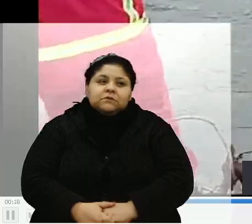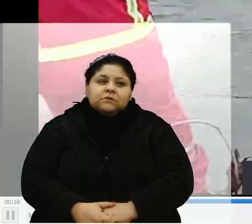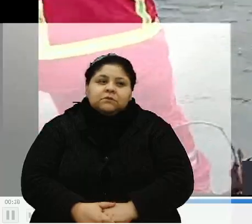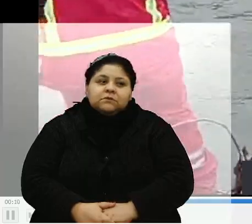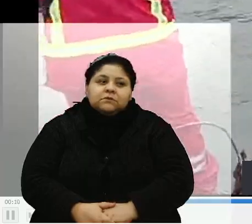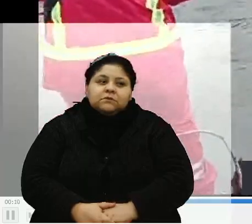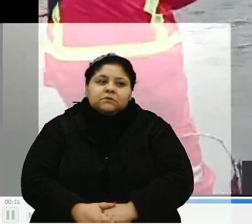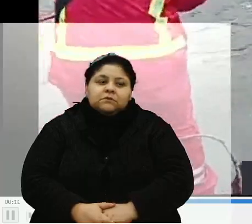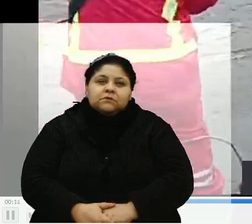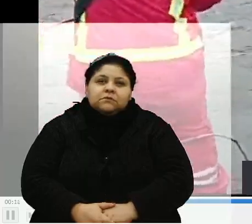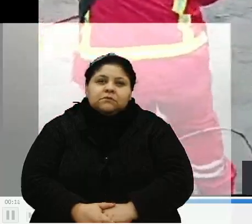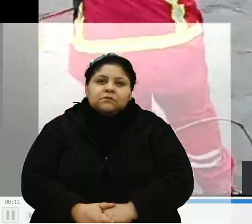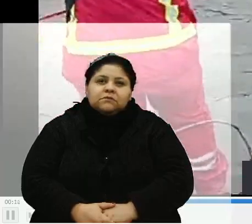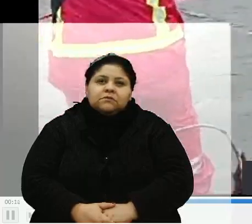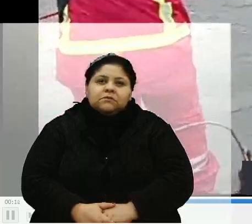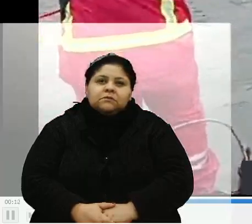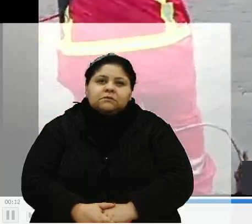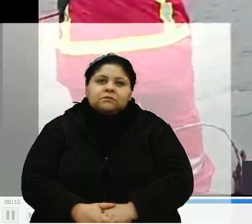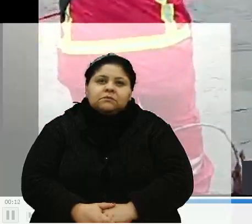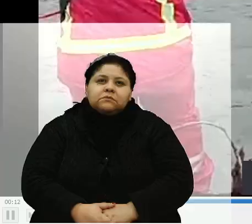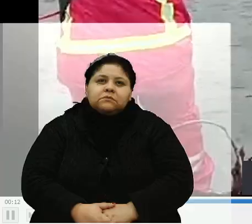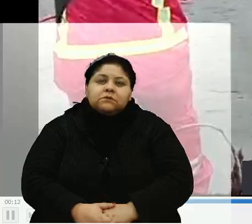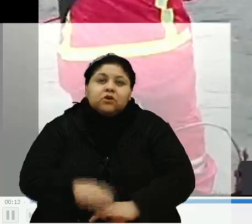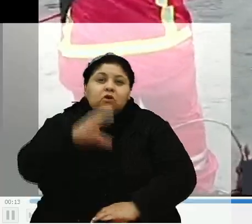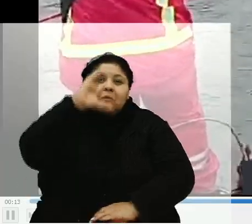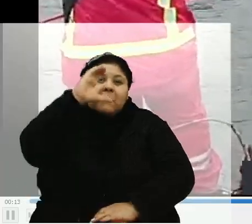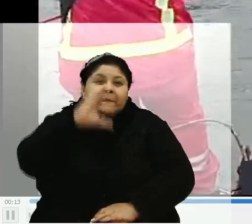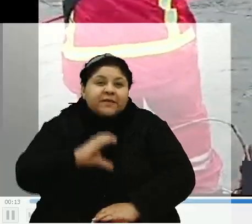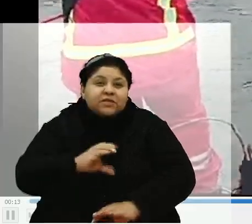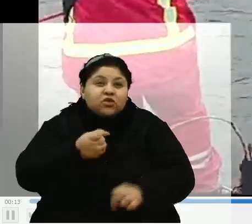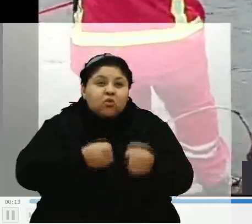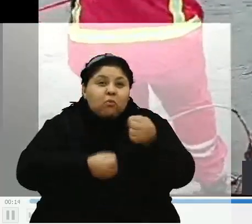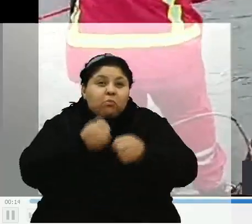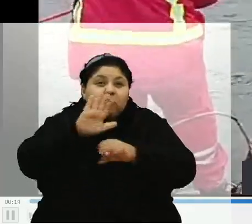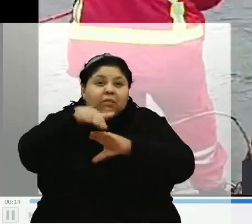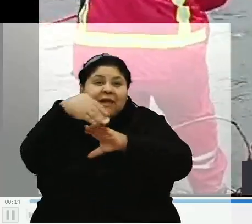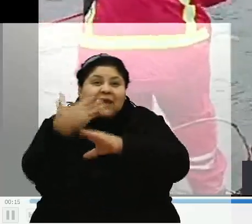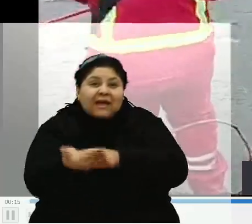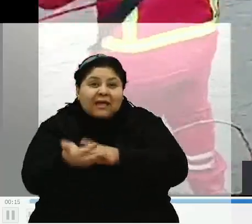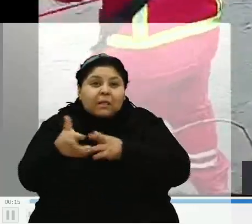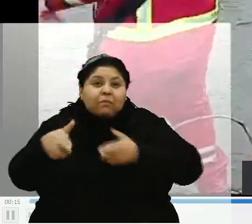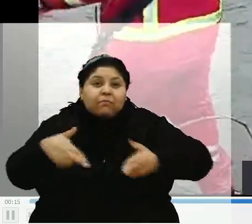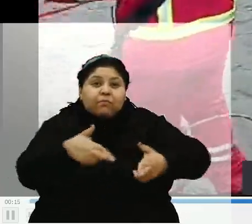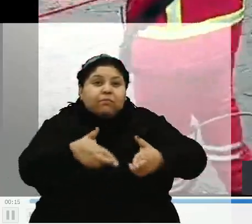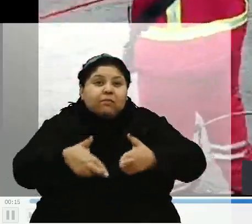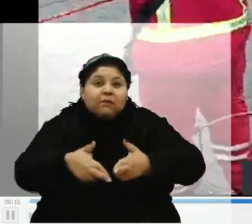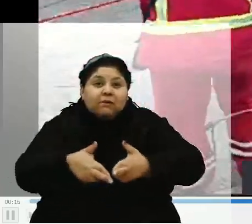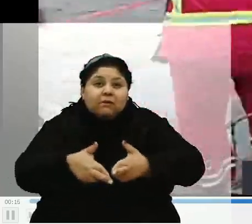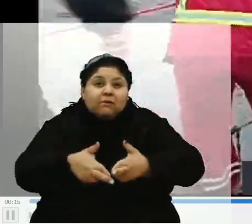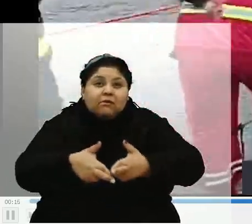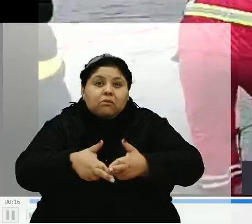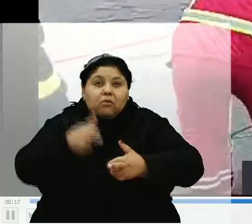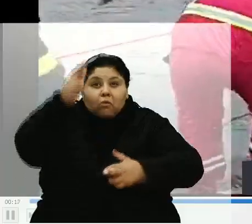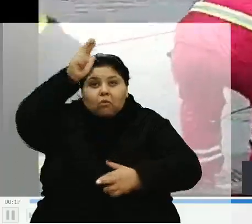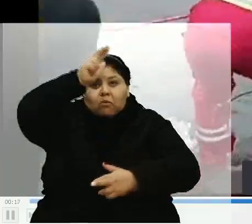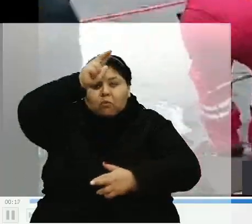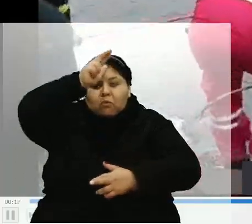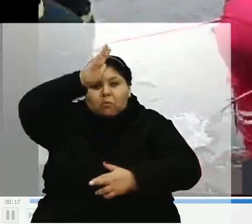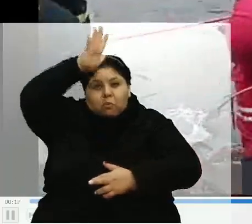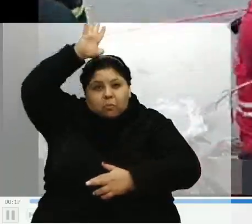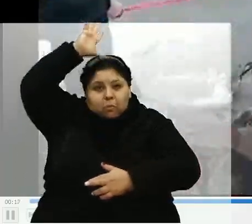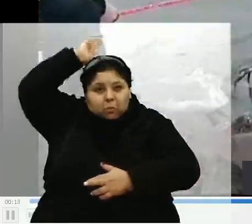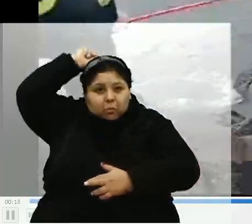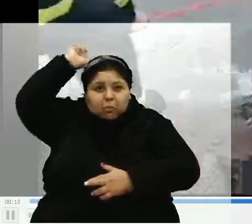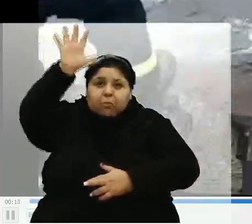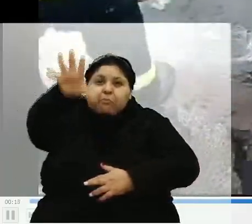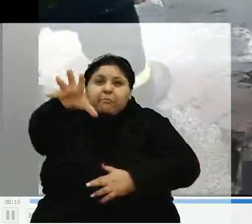um cidadão que caiu no rio. Tá lá o resgate dos bombeiros. Vejam que a água